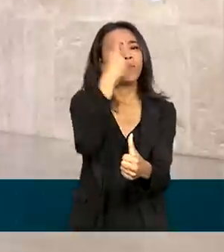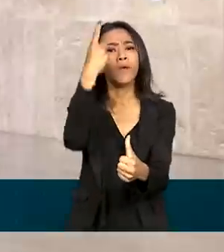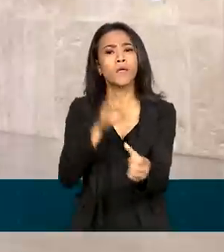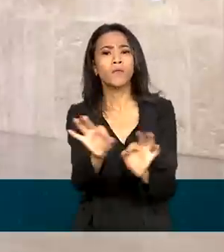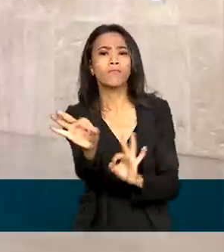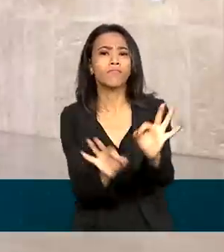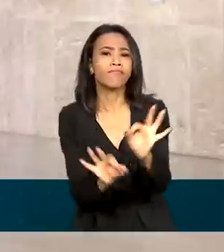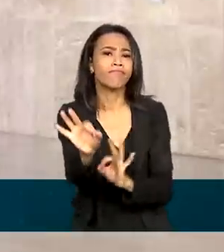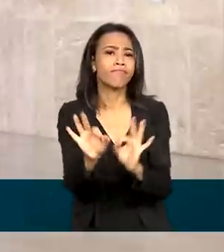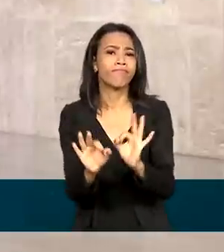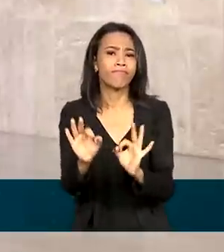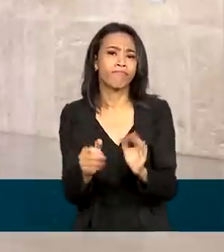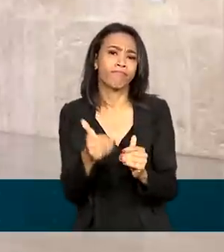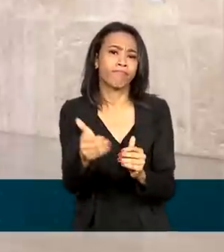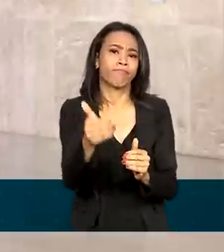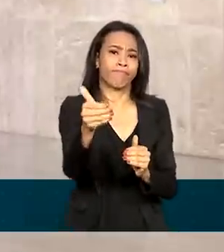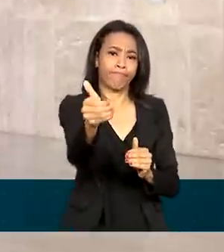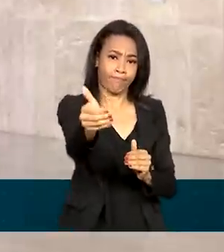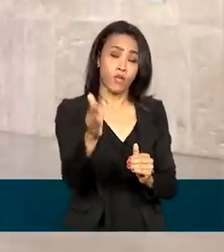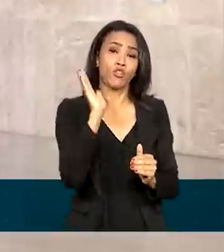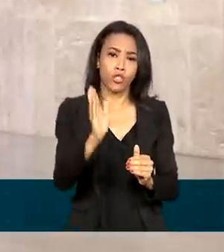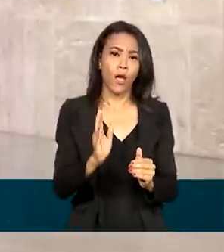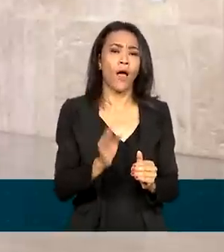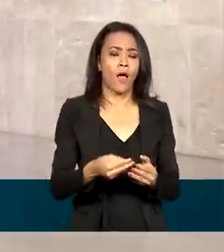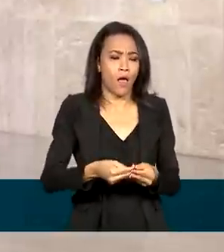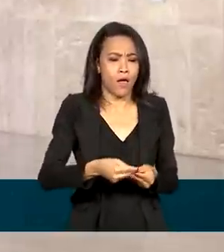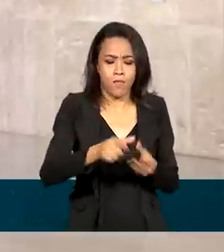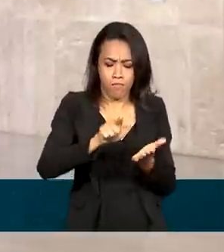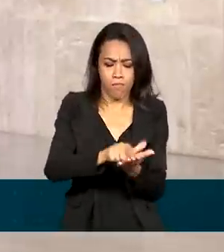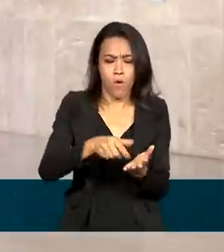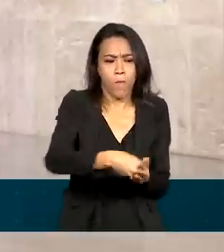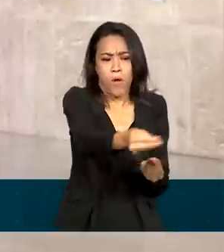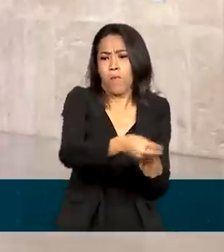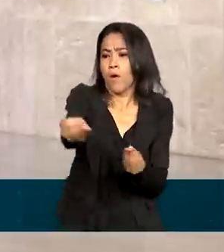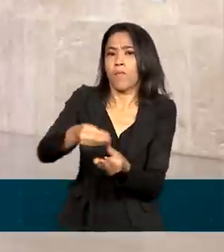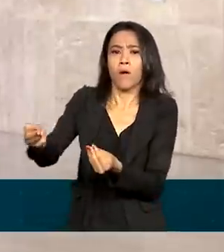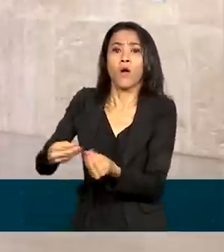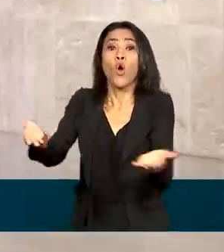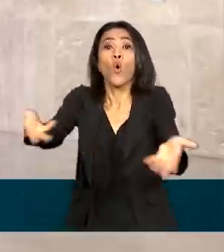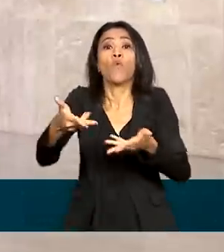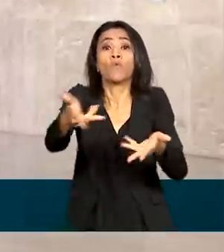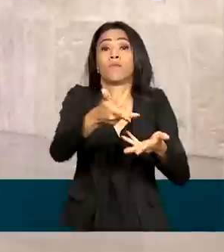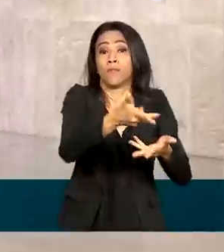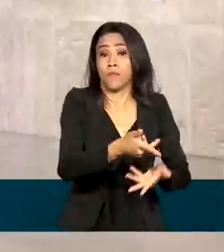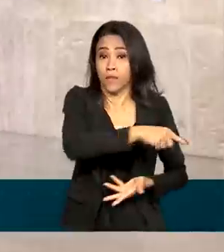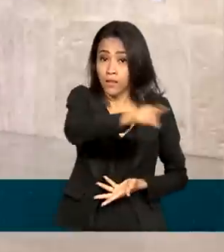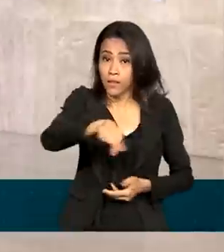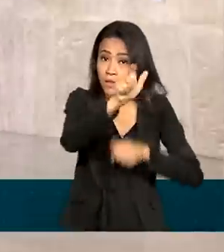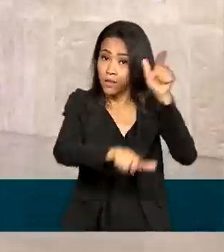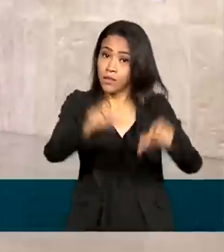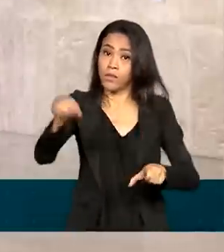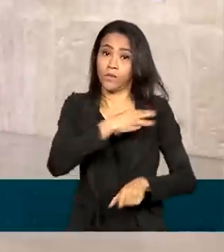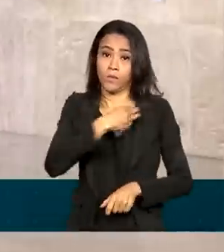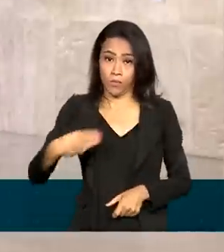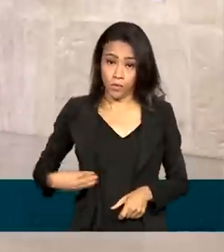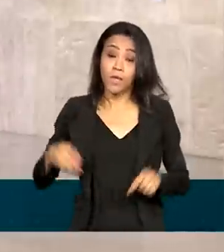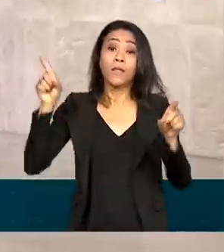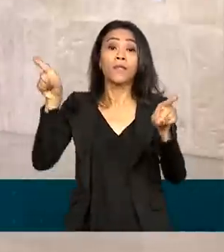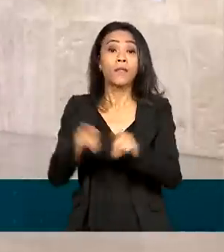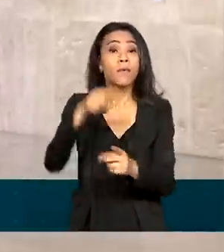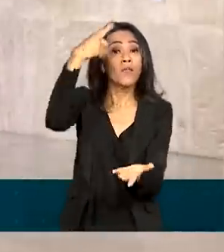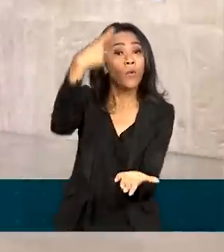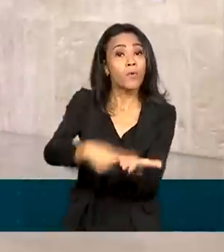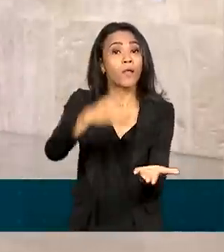governo Palácio do Planalto Já enviou os convites a todos os participantes né E também já está marcado né para o dia 27 de janeiro